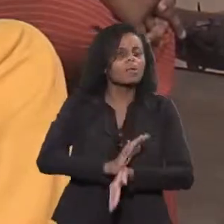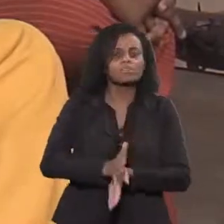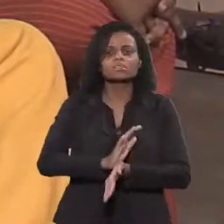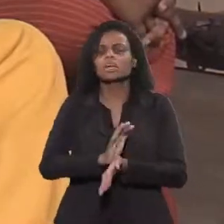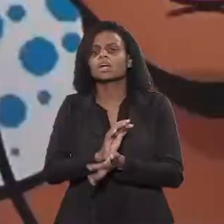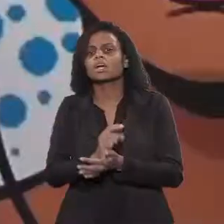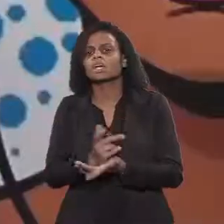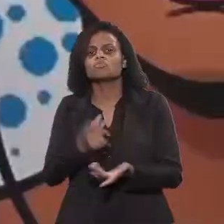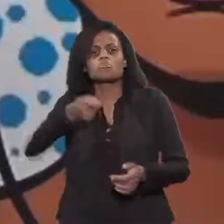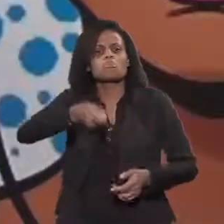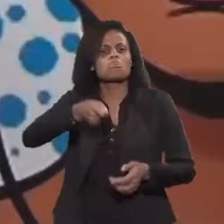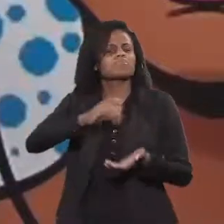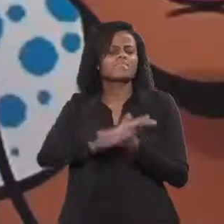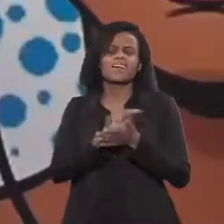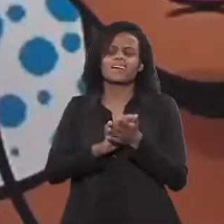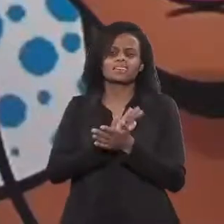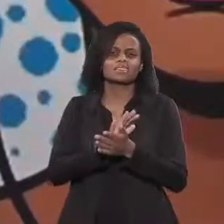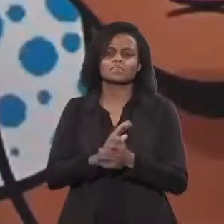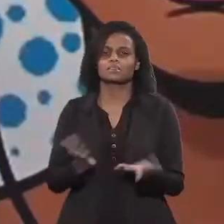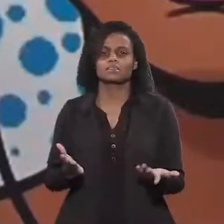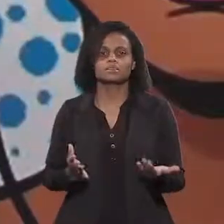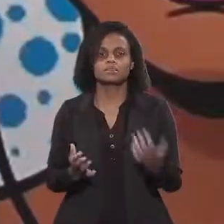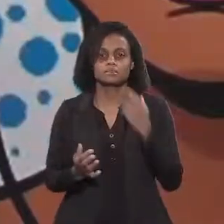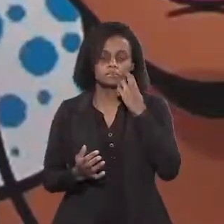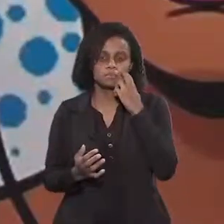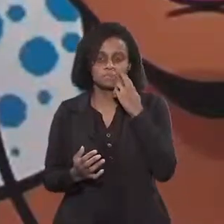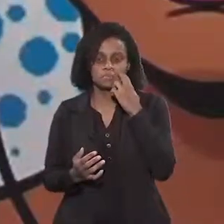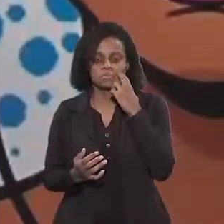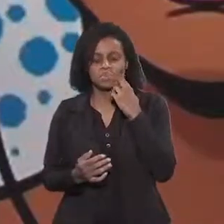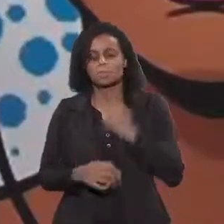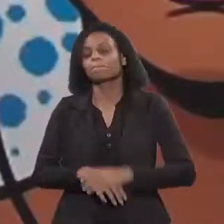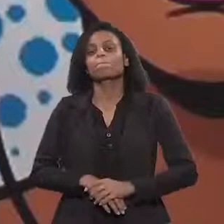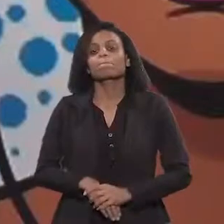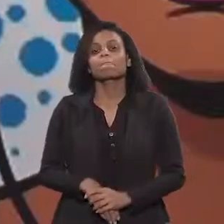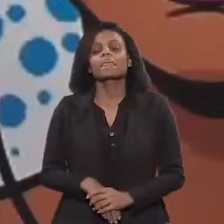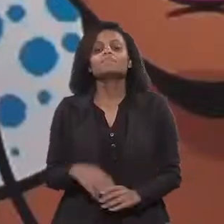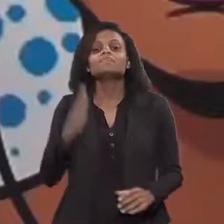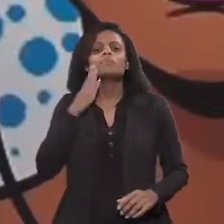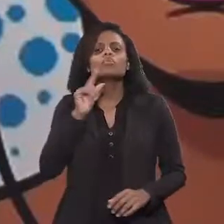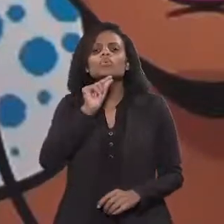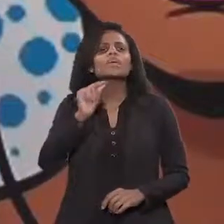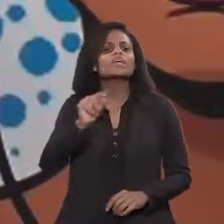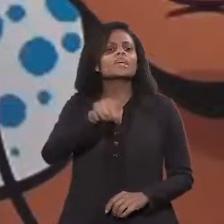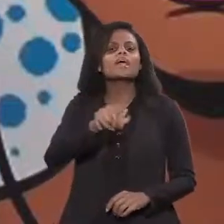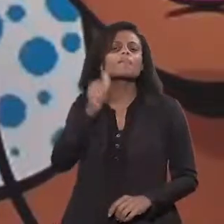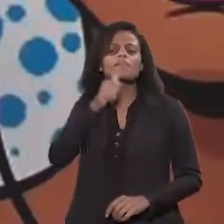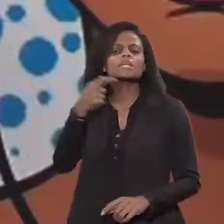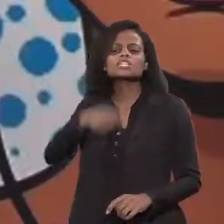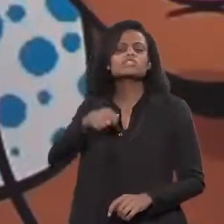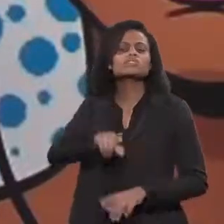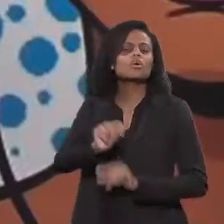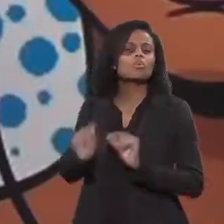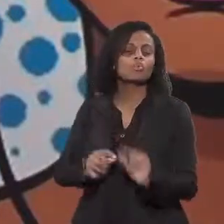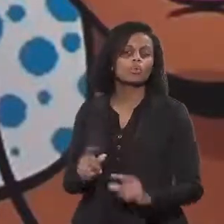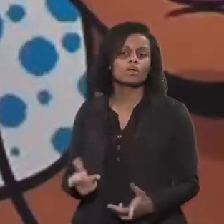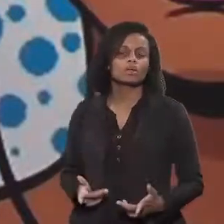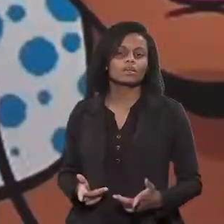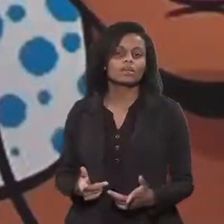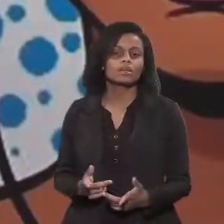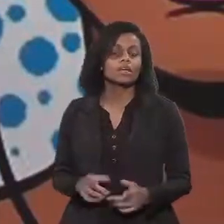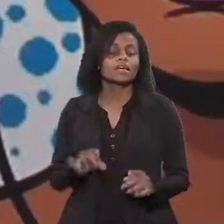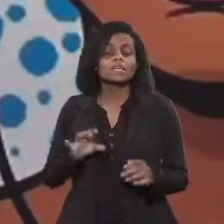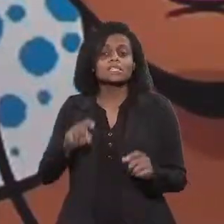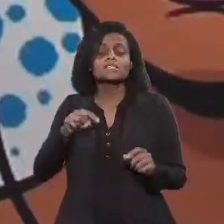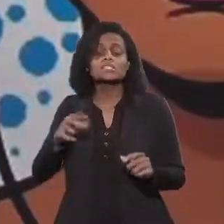preconceitos, sem imposições, sem pressões, sem idealizações, sabe? Do que a gente precisa ser. Então, a